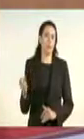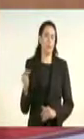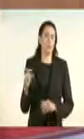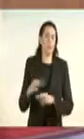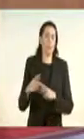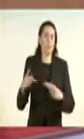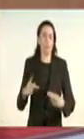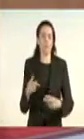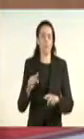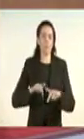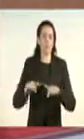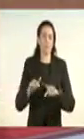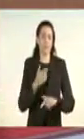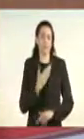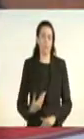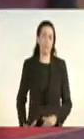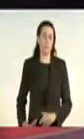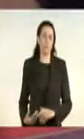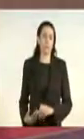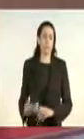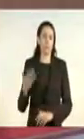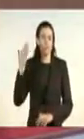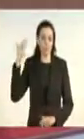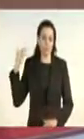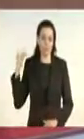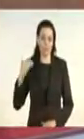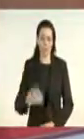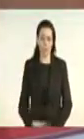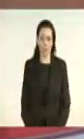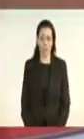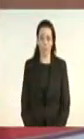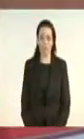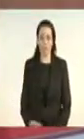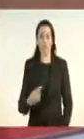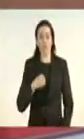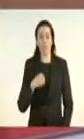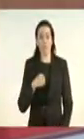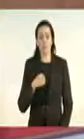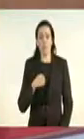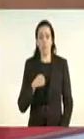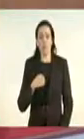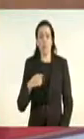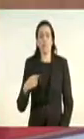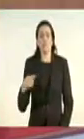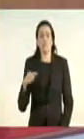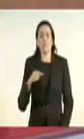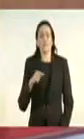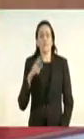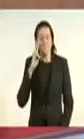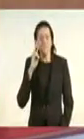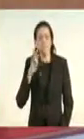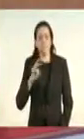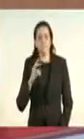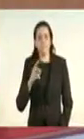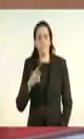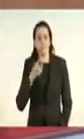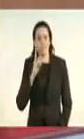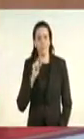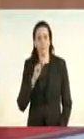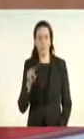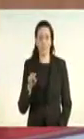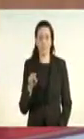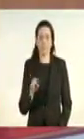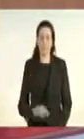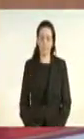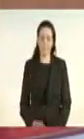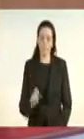estradas que ele deu ordem de serviço, deputado Braz. Assim como Vossa Excelência citou, o governador poderia